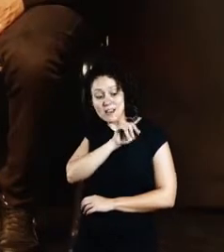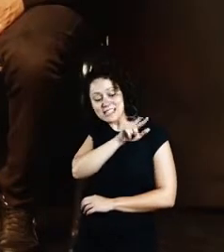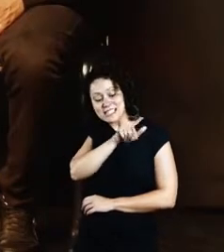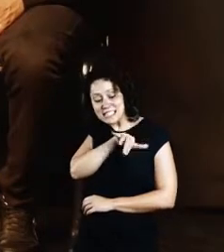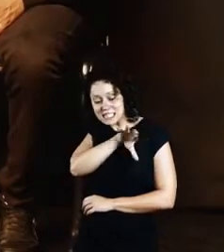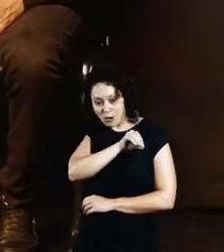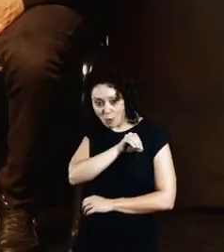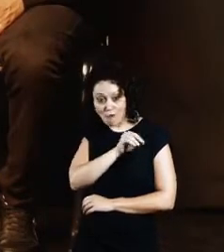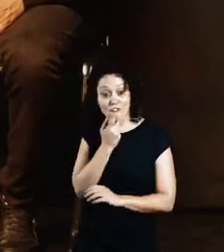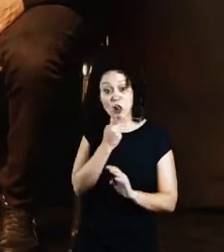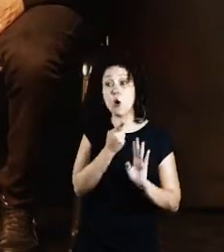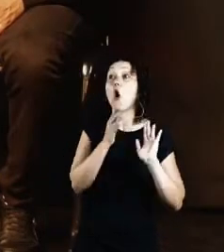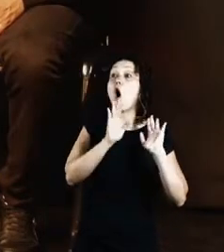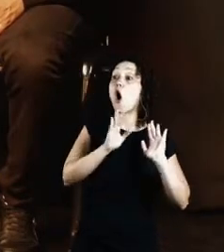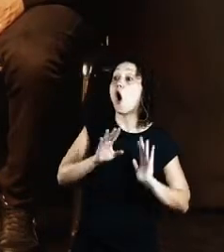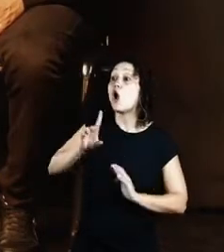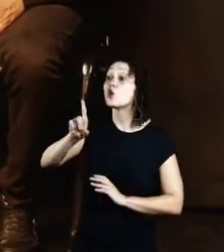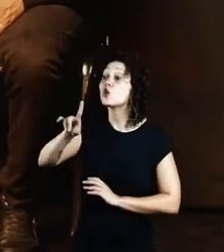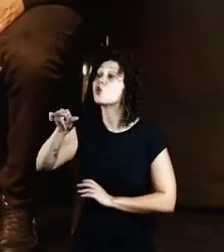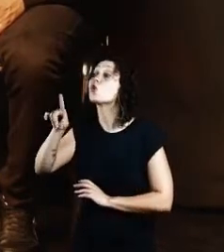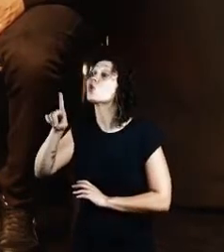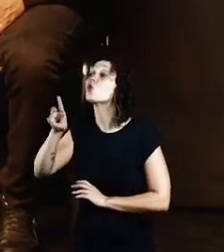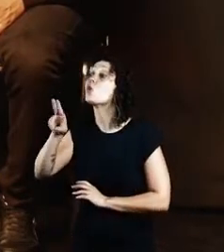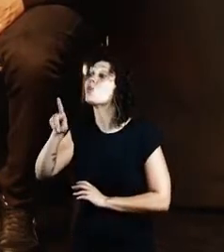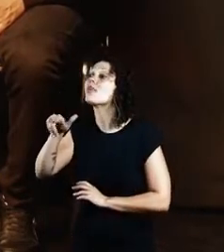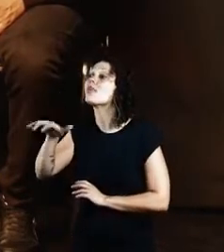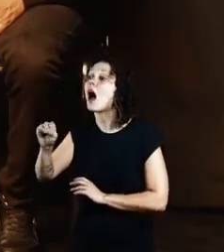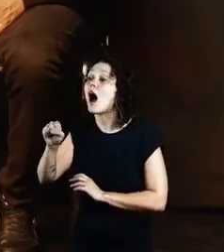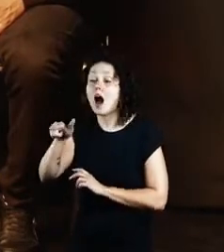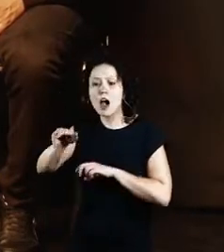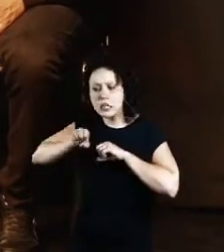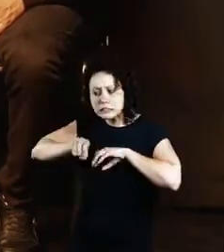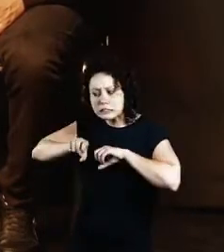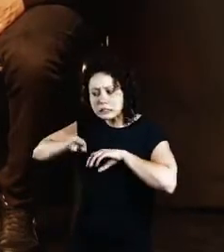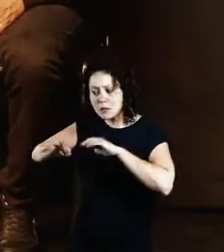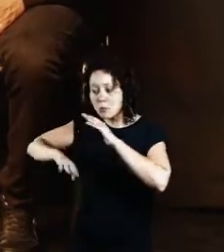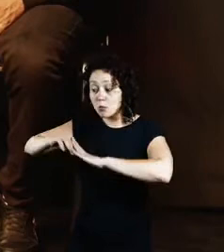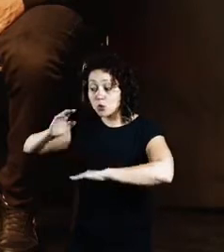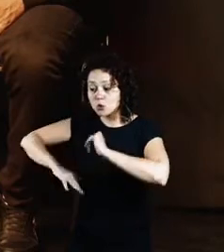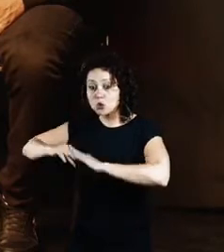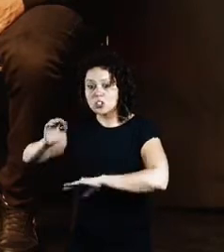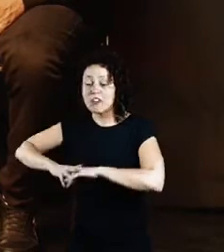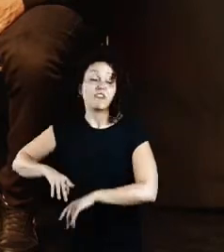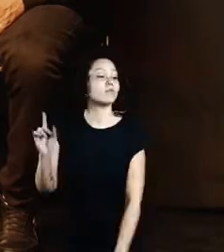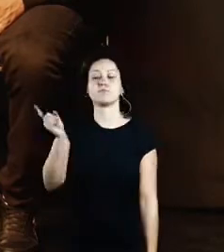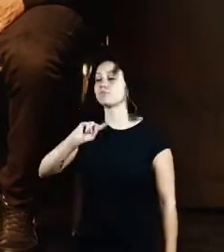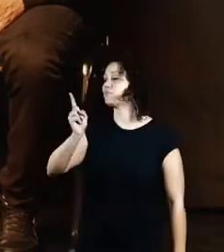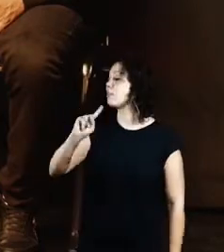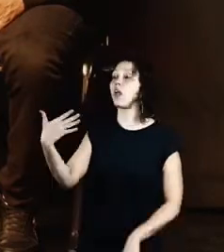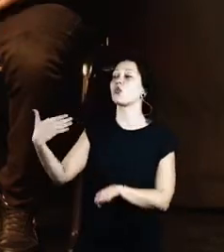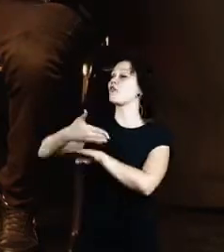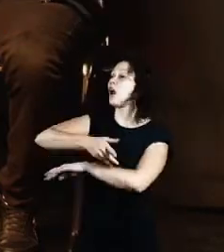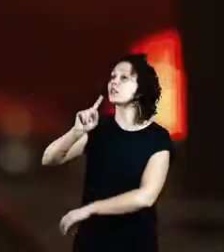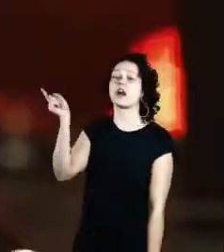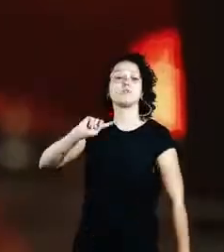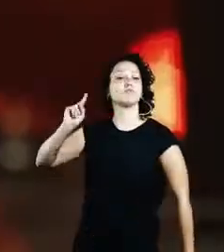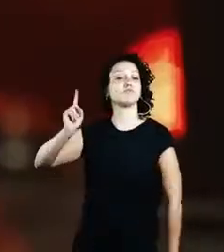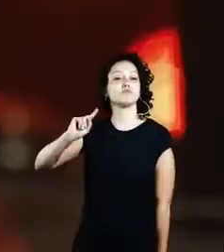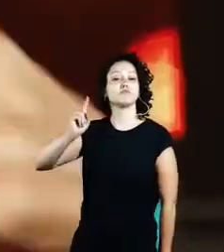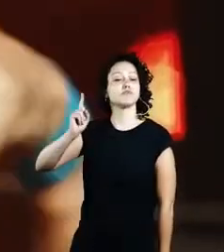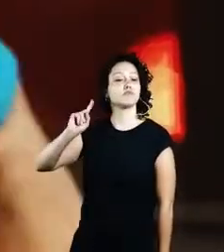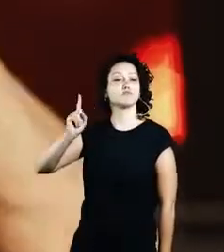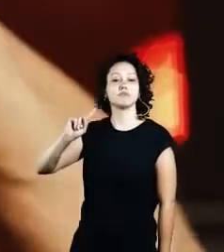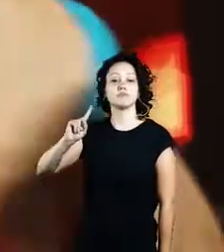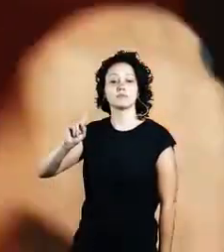a produzir. Aqui ele não entra, Luizão. Aí o Luizão, porra, vocês têm que deixar... Pá, não sei o quê, meu...